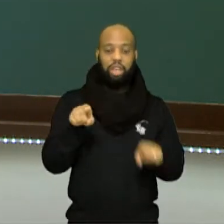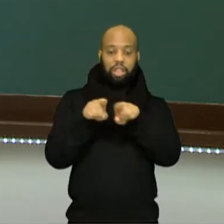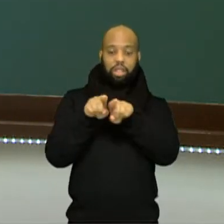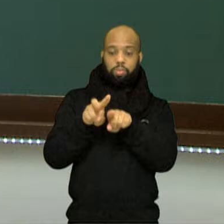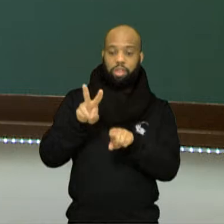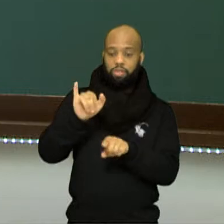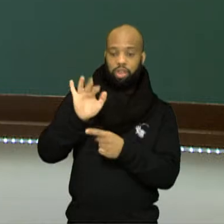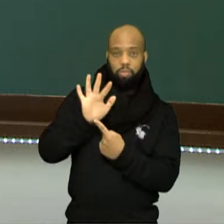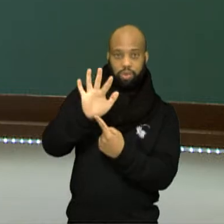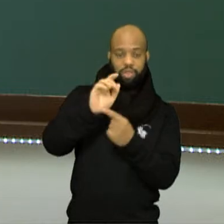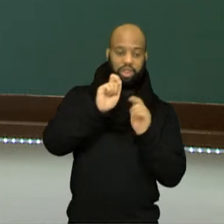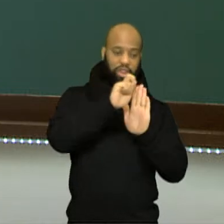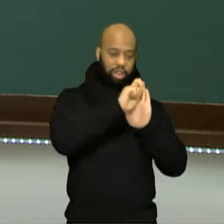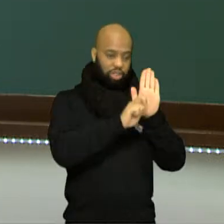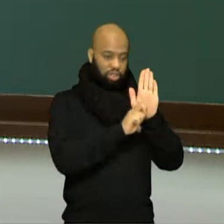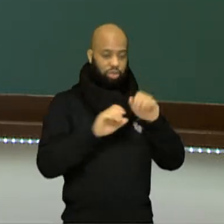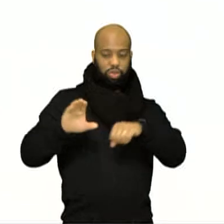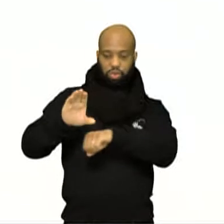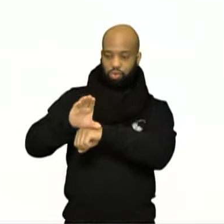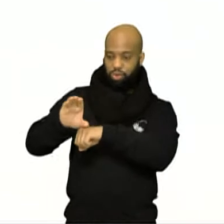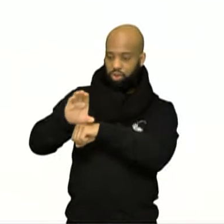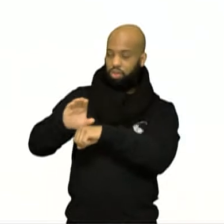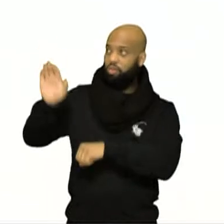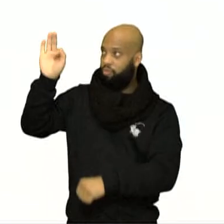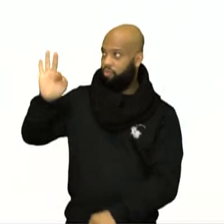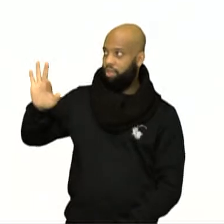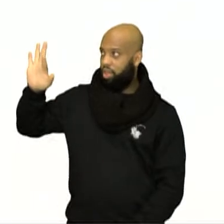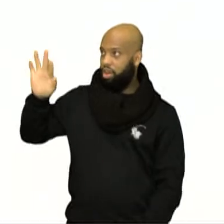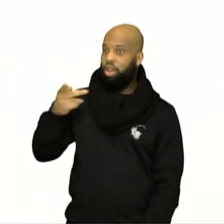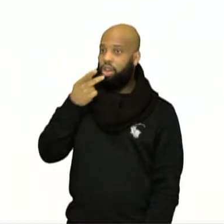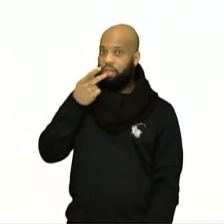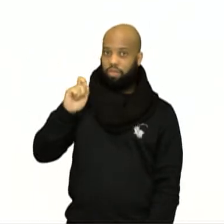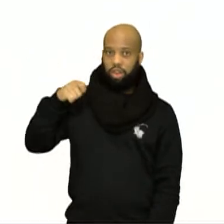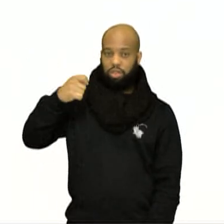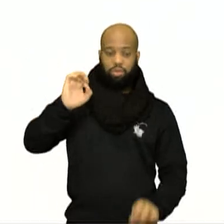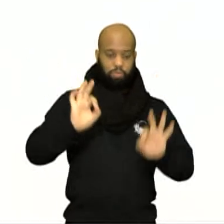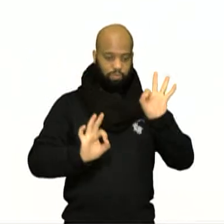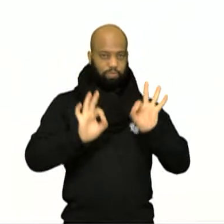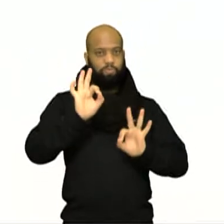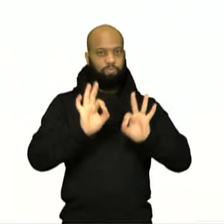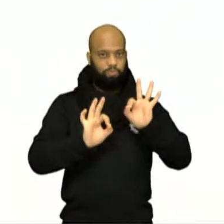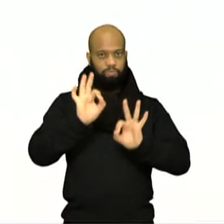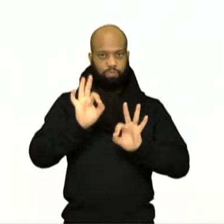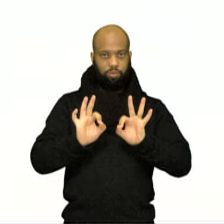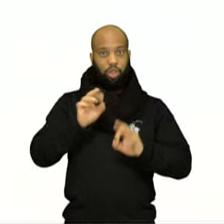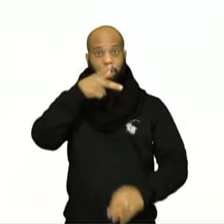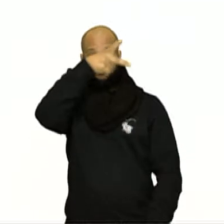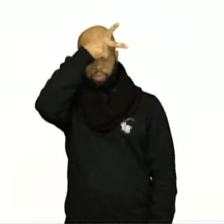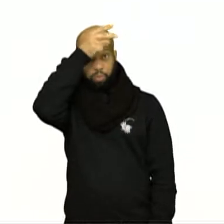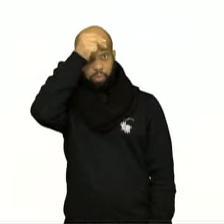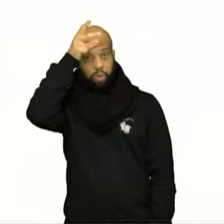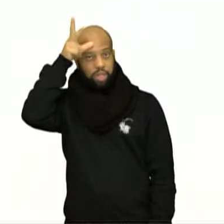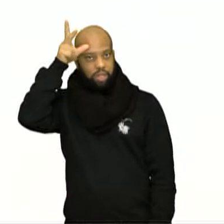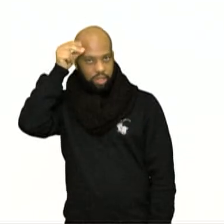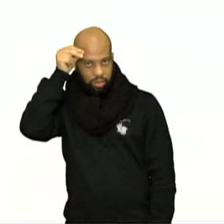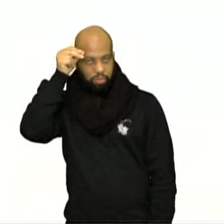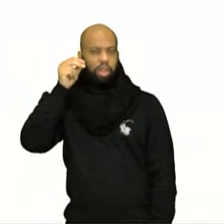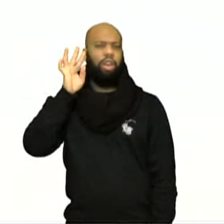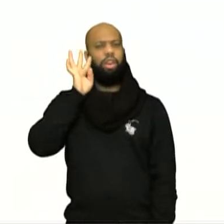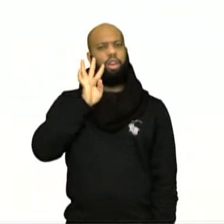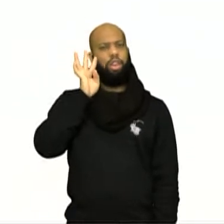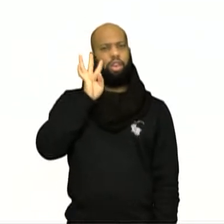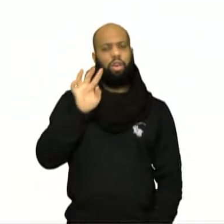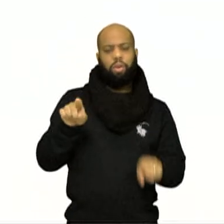os artigos da Constituição Federal que tratam da organização dos municípios. E é muito